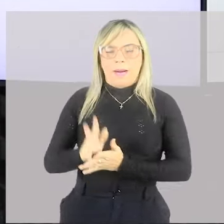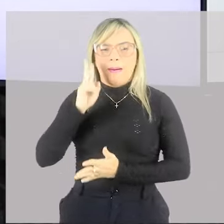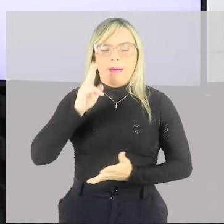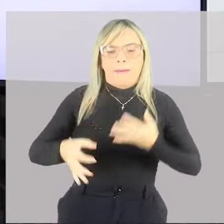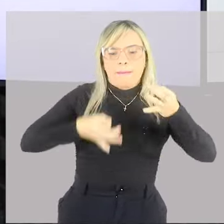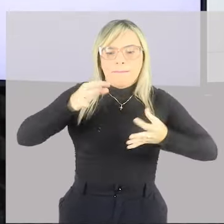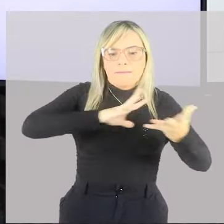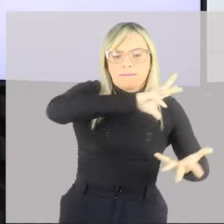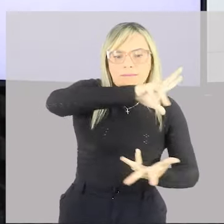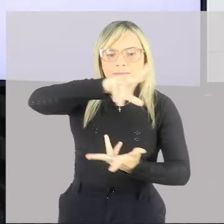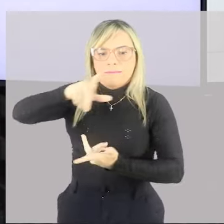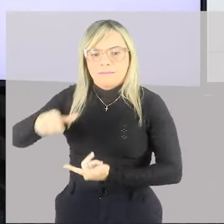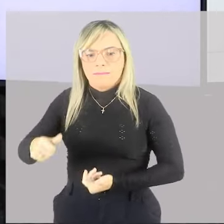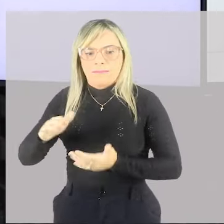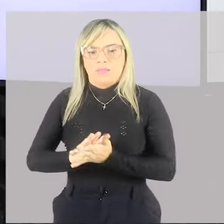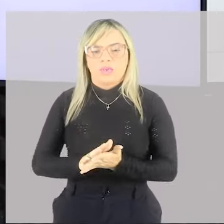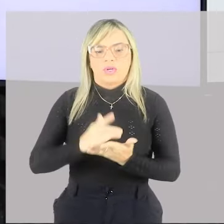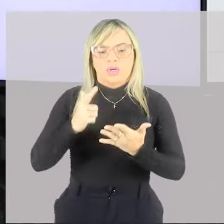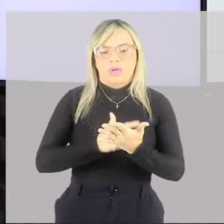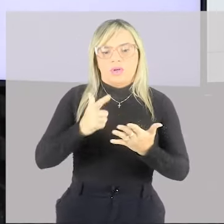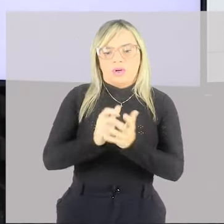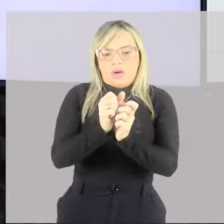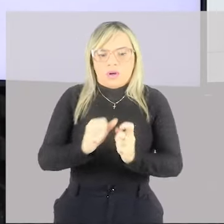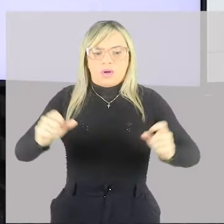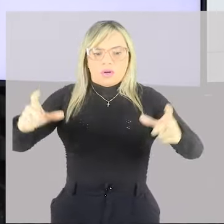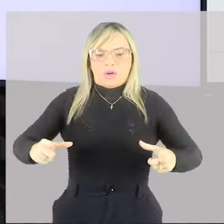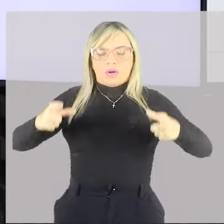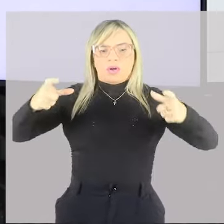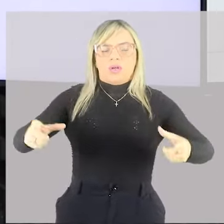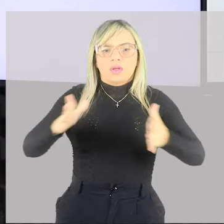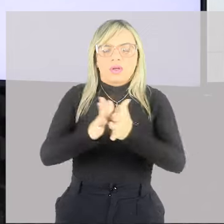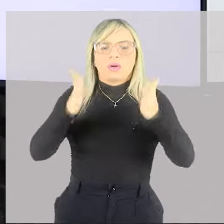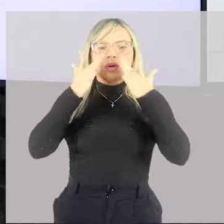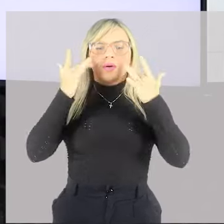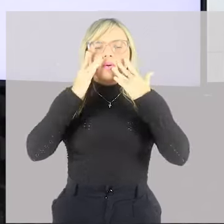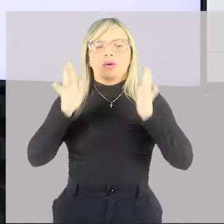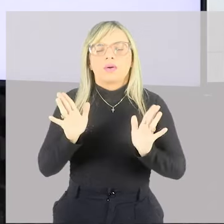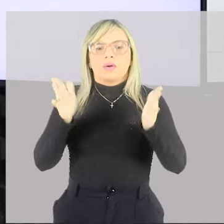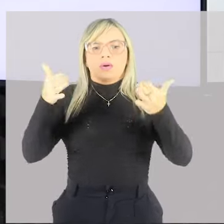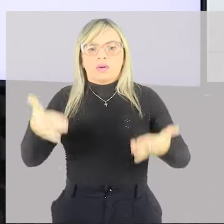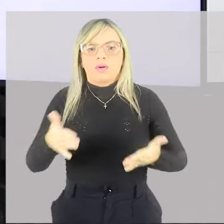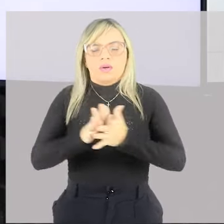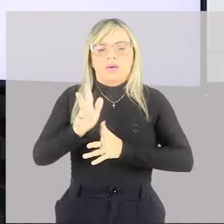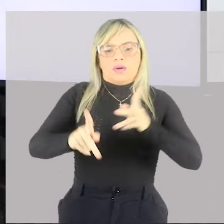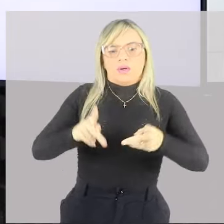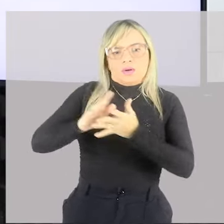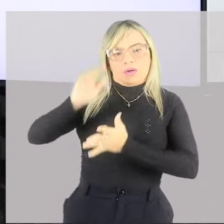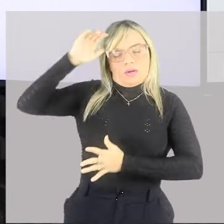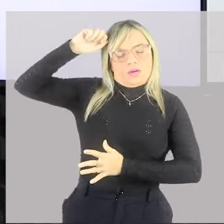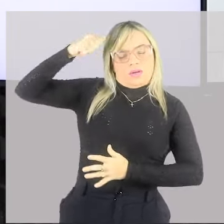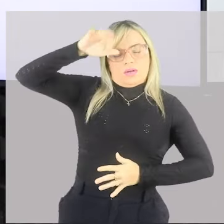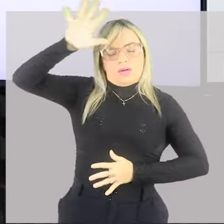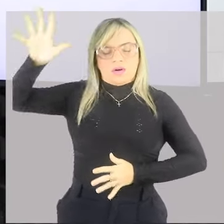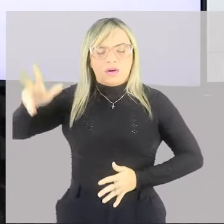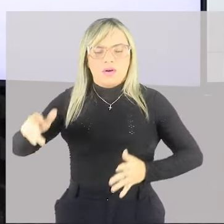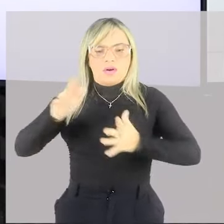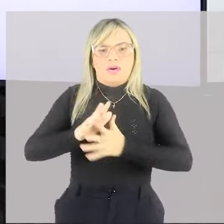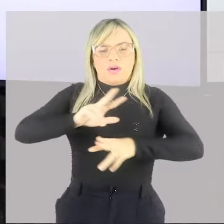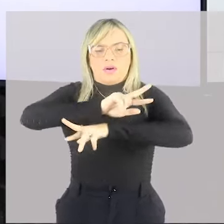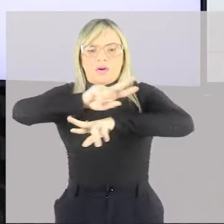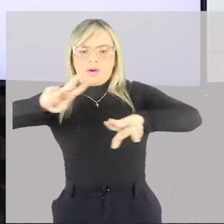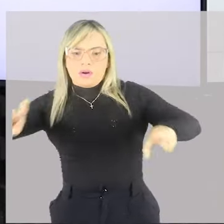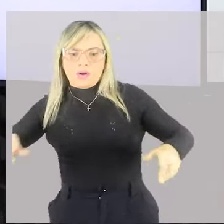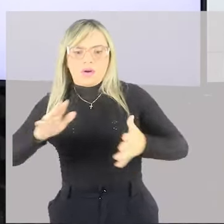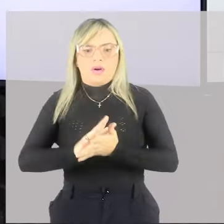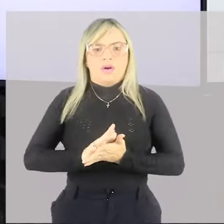gigantesco livro de imagem que são as Galerias preste atenção que a gente tá falando dos povos africanos onde muitas dessas inscrições